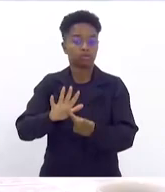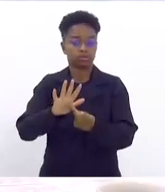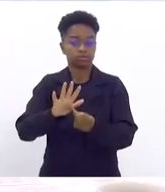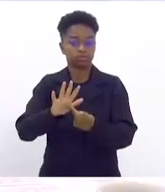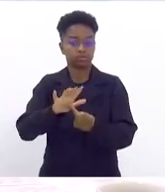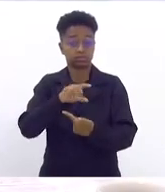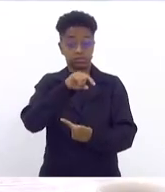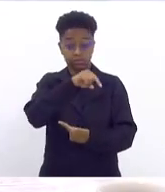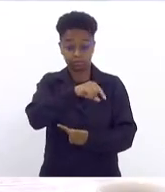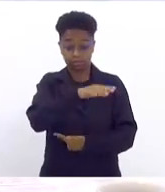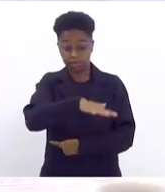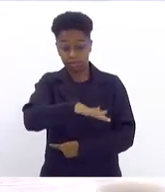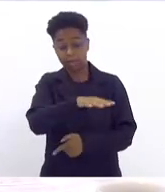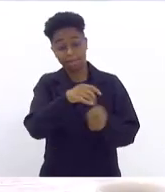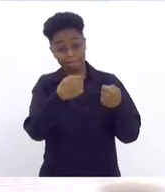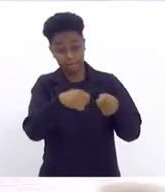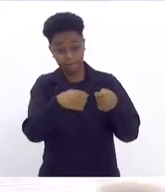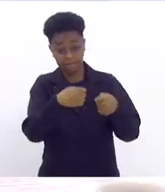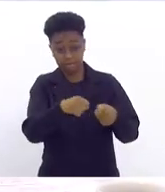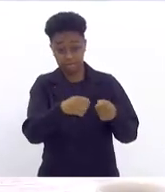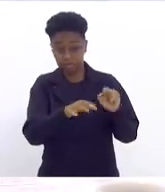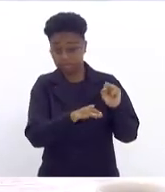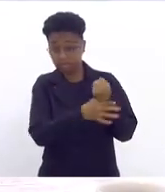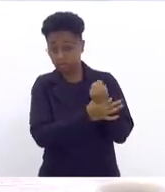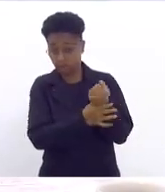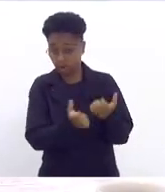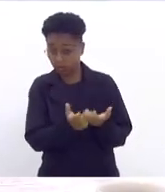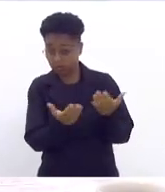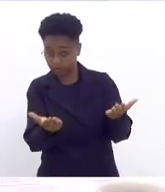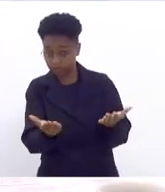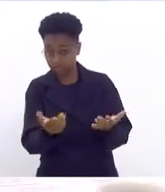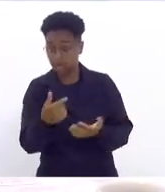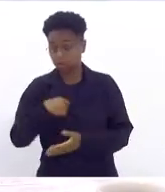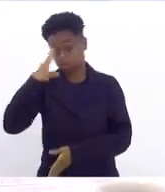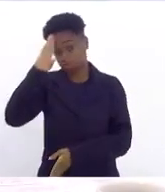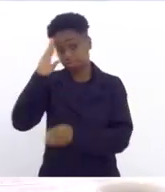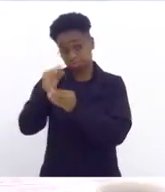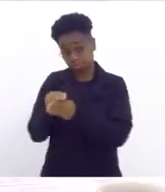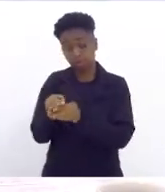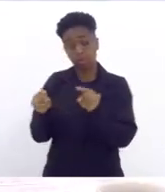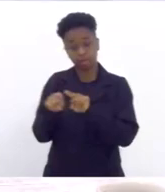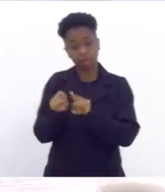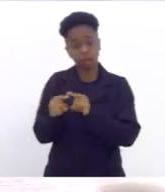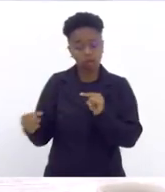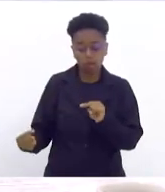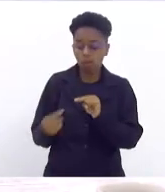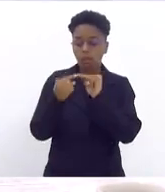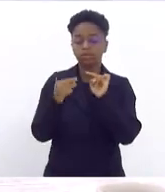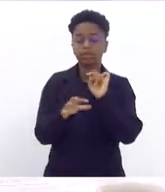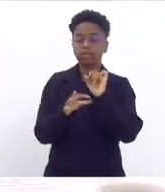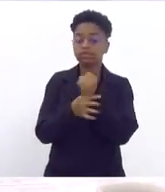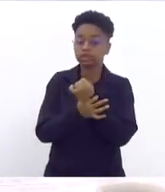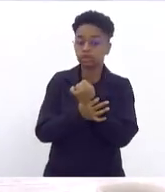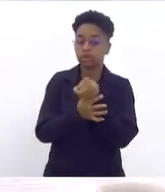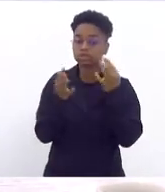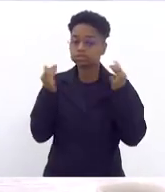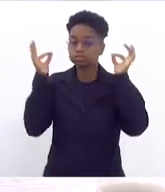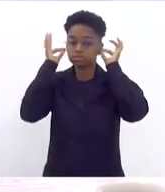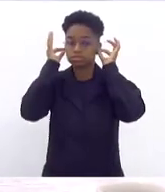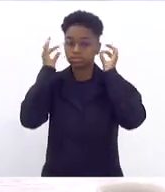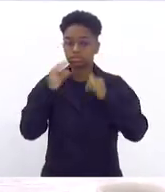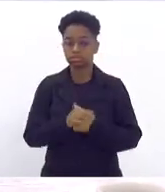o serviço tem que ser prestado com segurança, entendo eu que isso tem a ver com a segurança. Então,